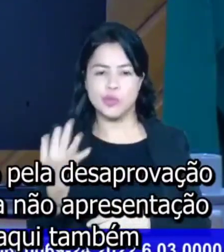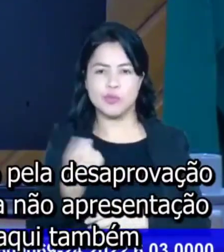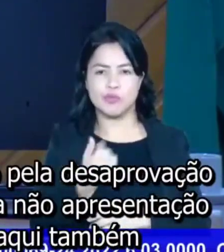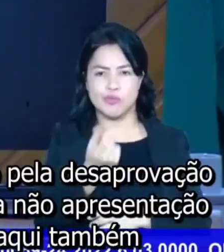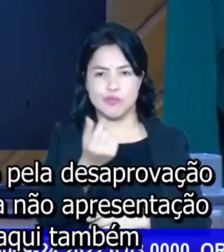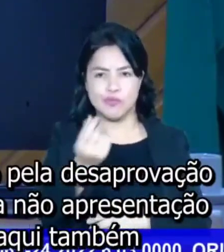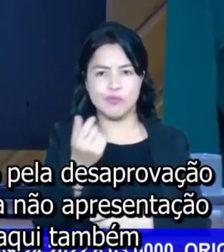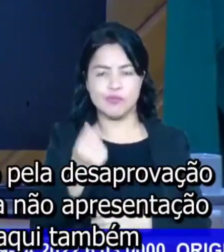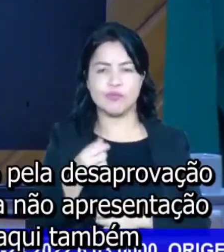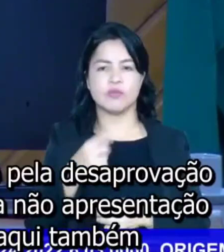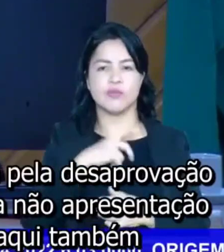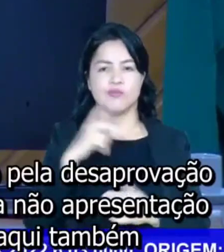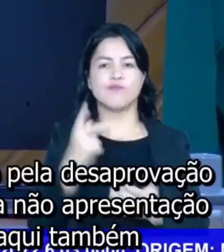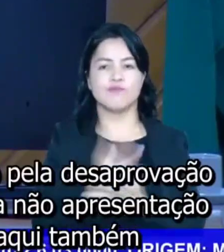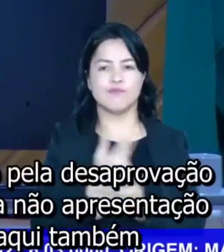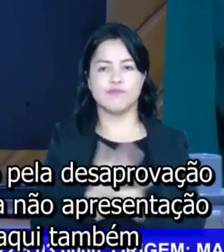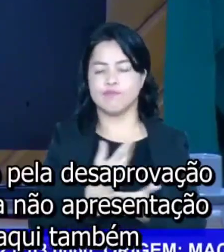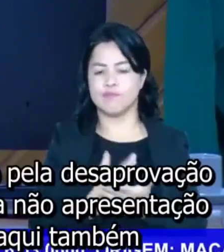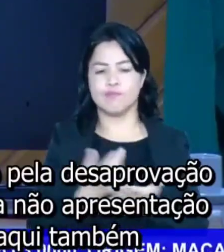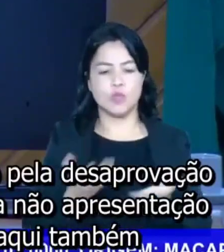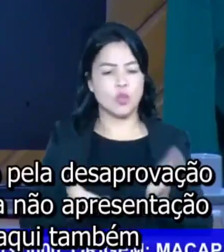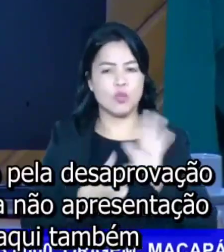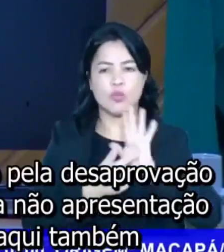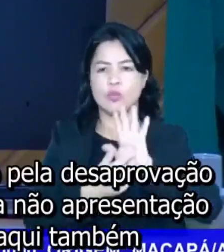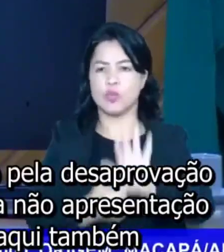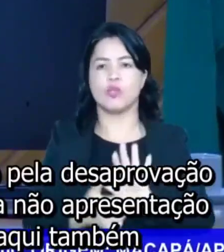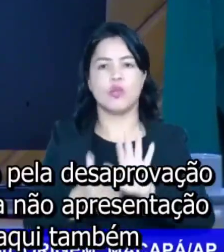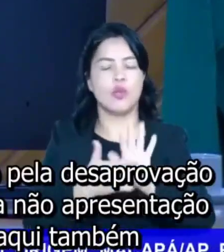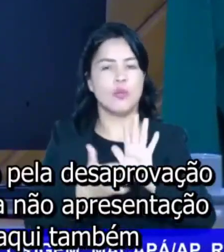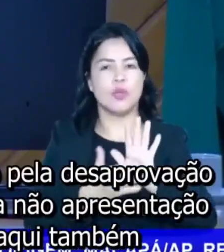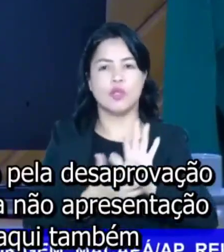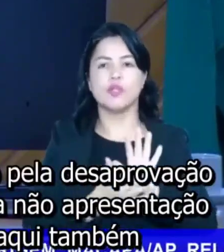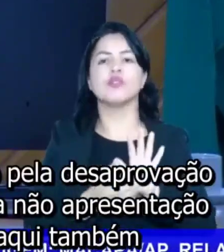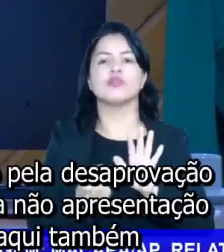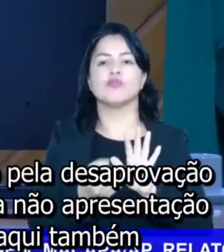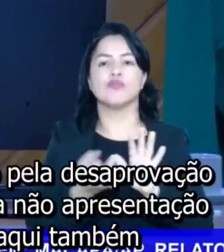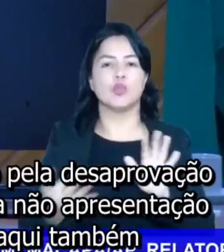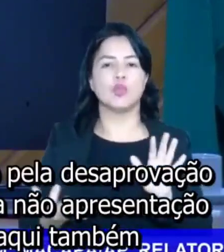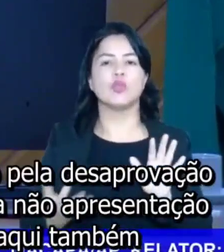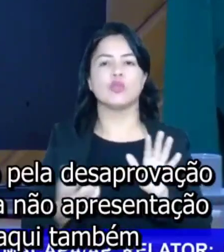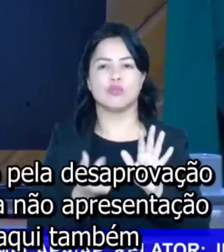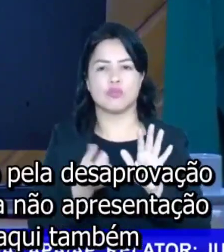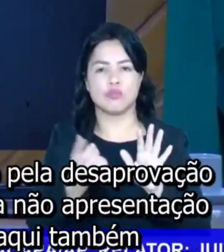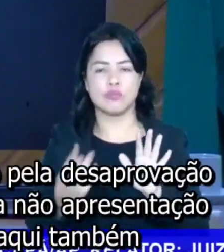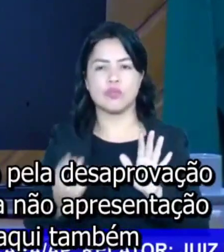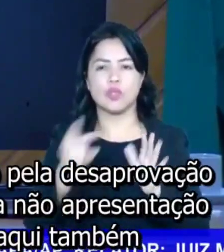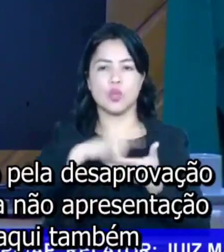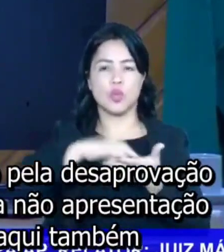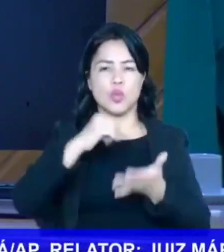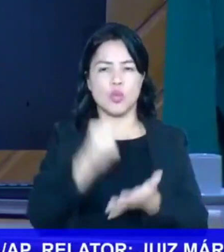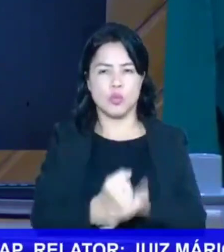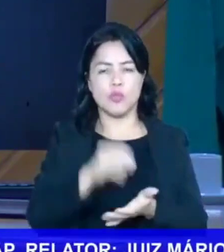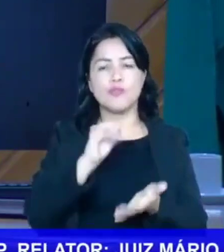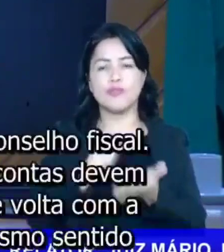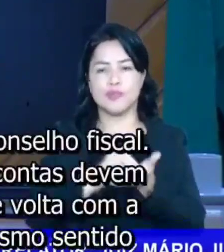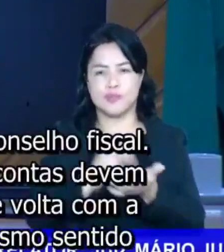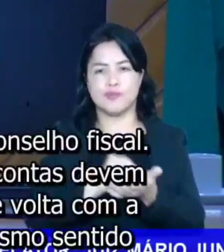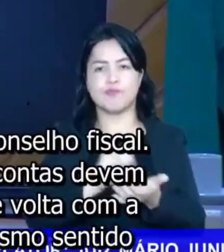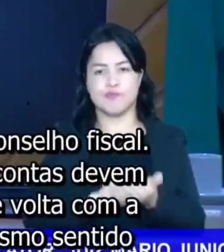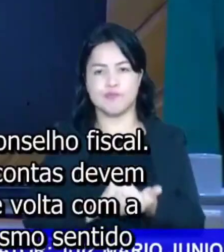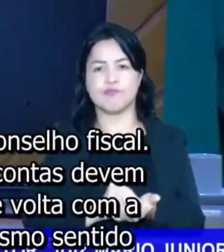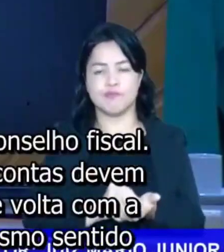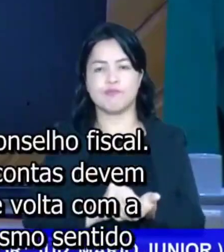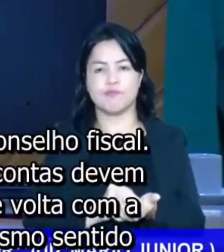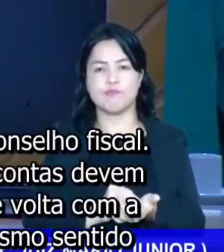partido, notadamente a não apresentação de escrituração contábil e os documentos, no caso aqui também, a ausência